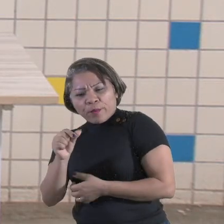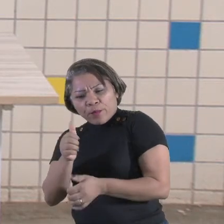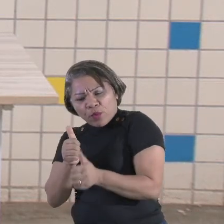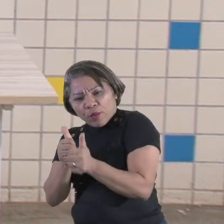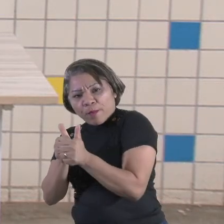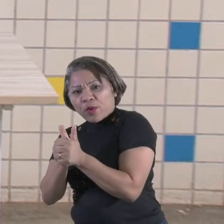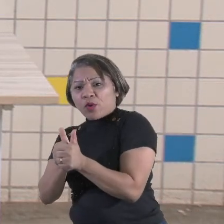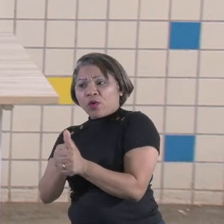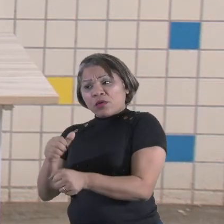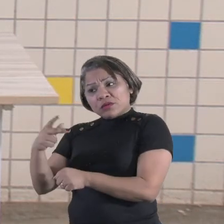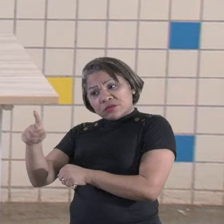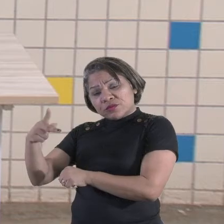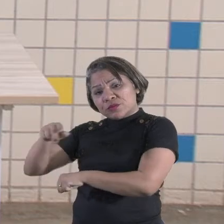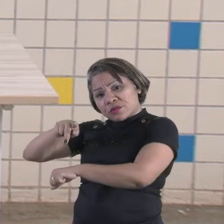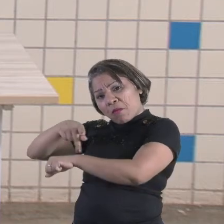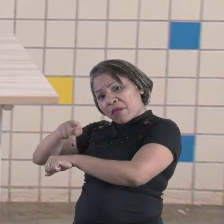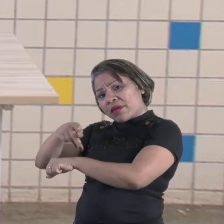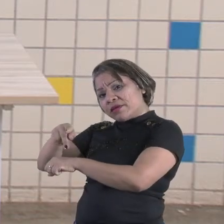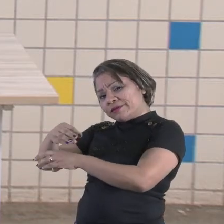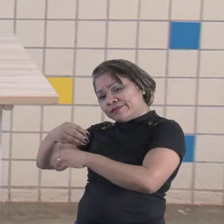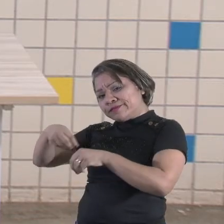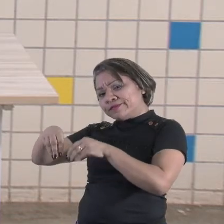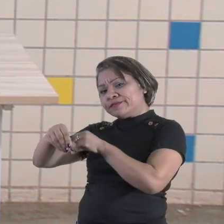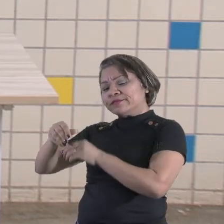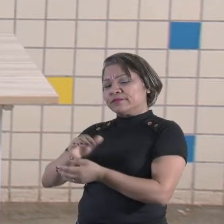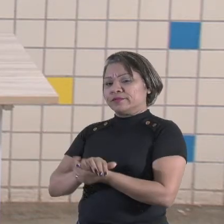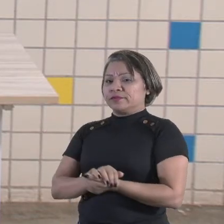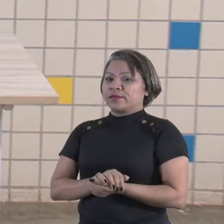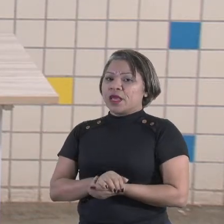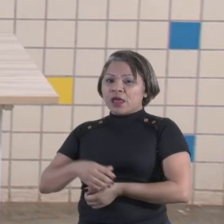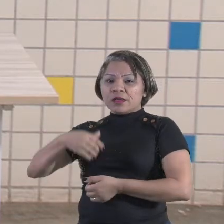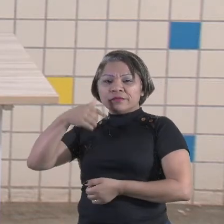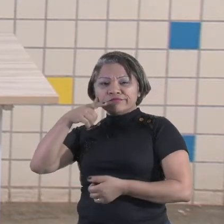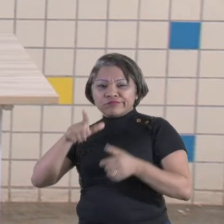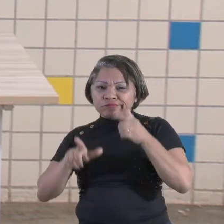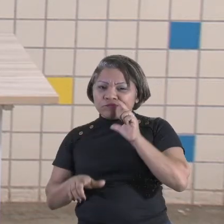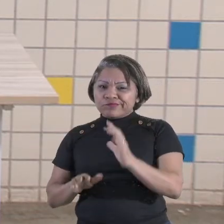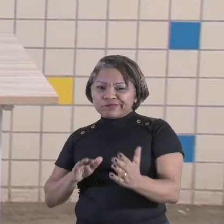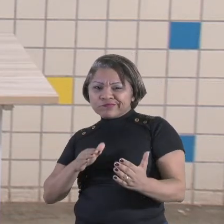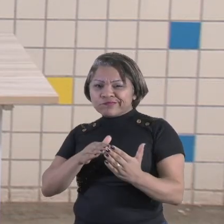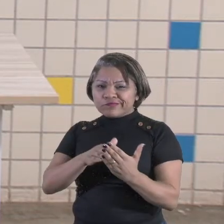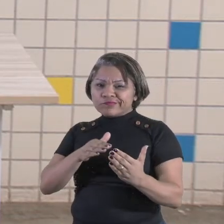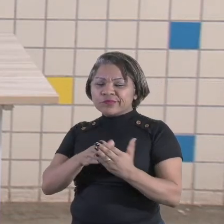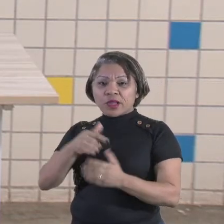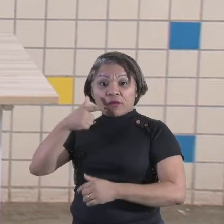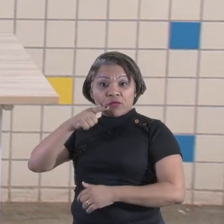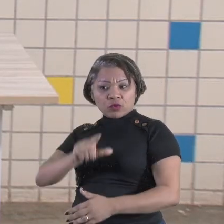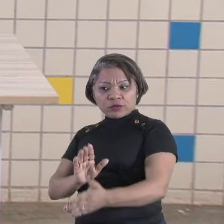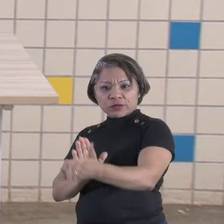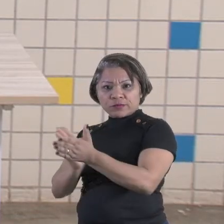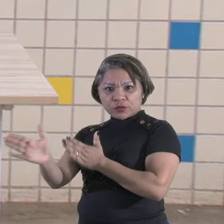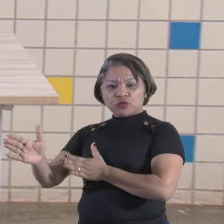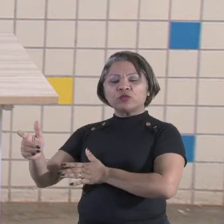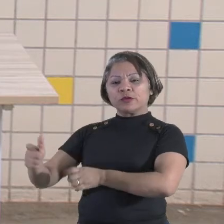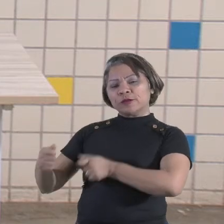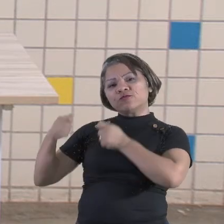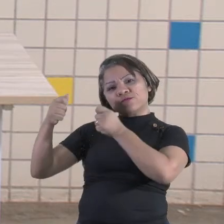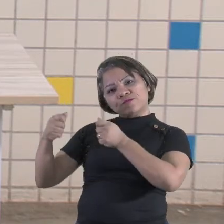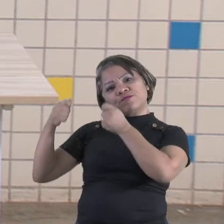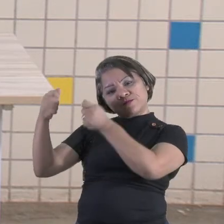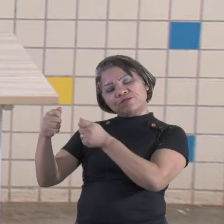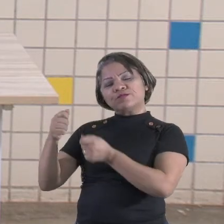sua terra. E isso eles tentavam conseguir através das fugas de